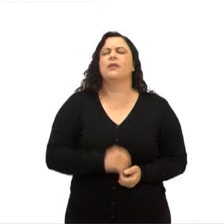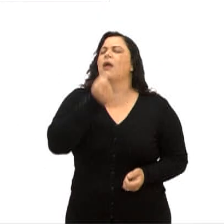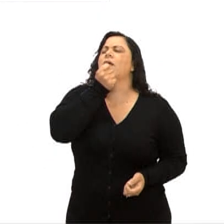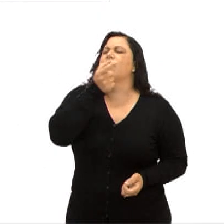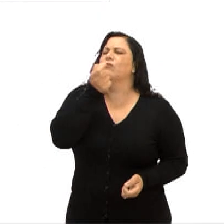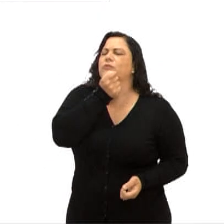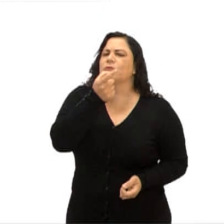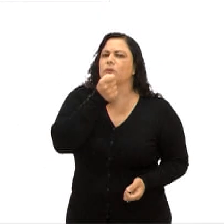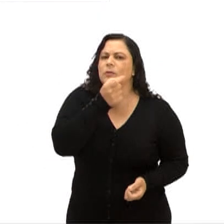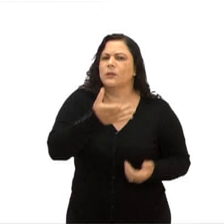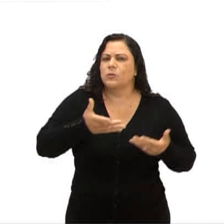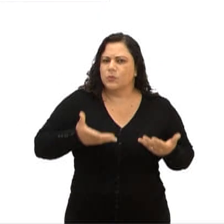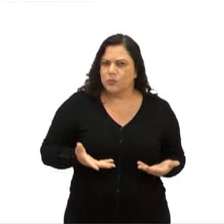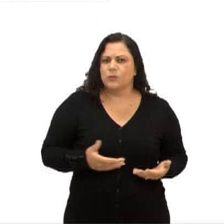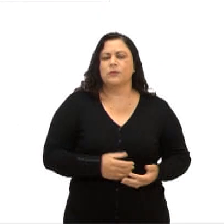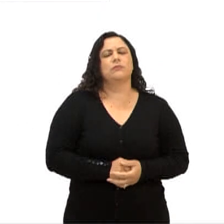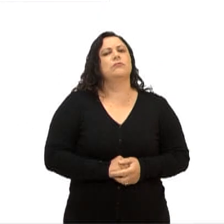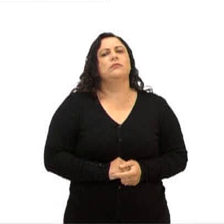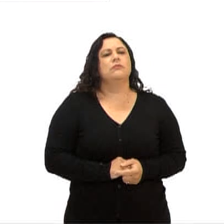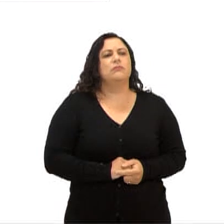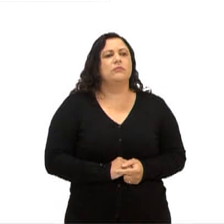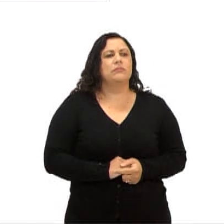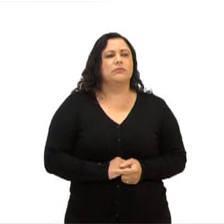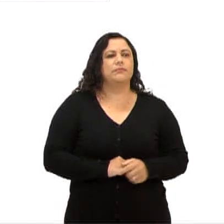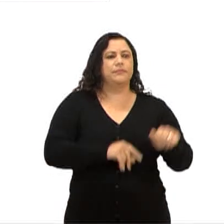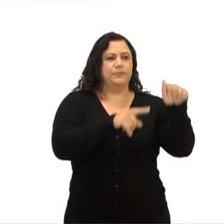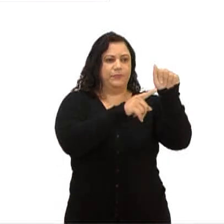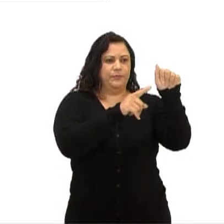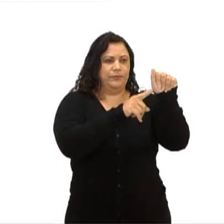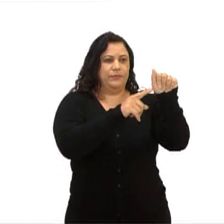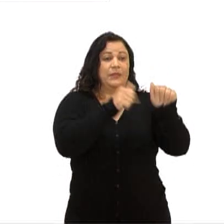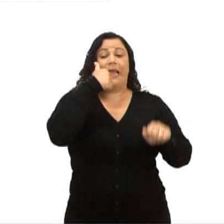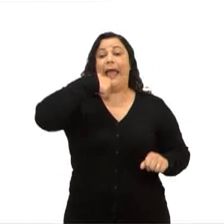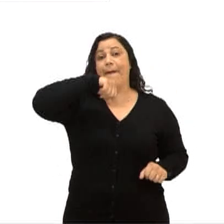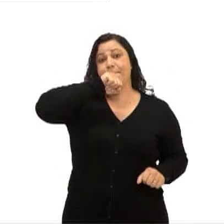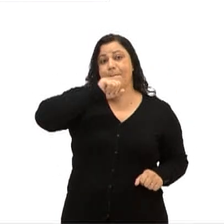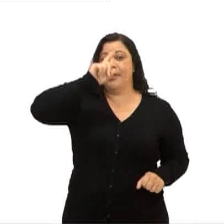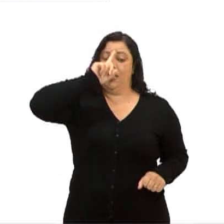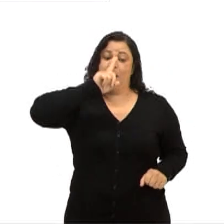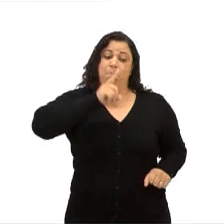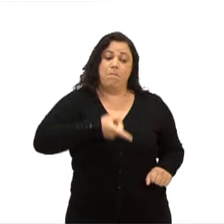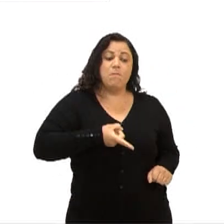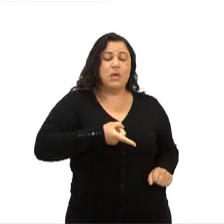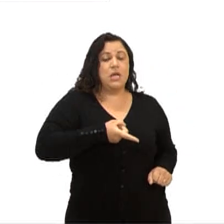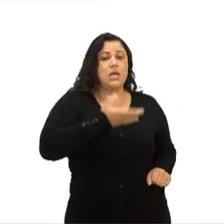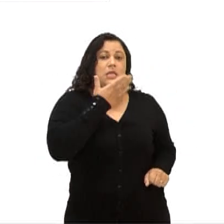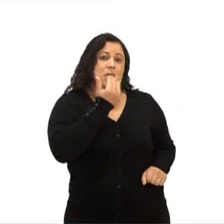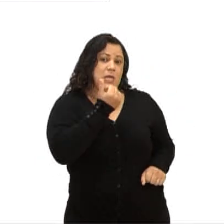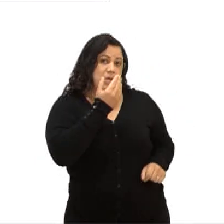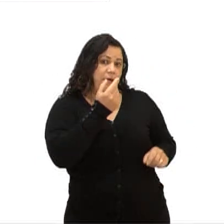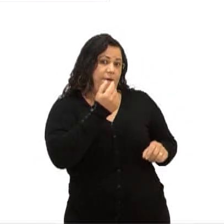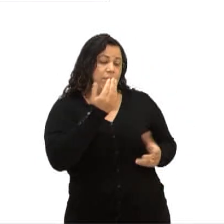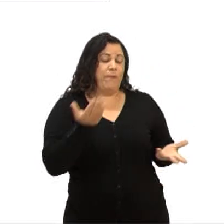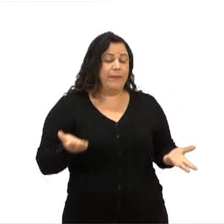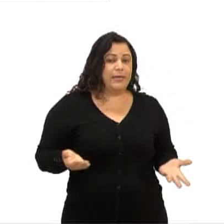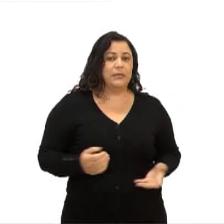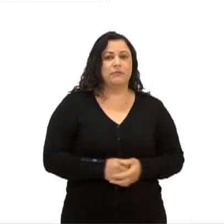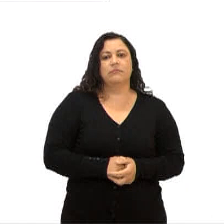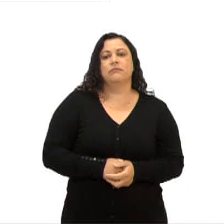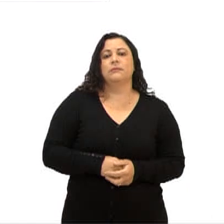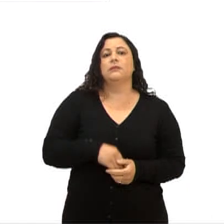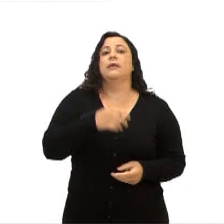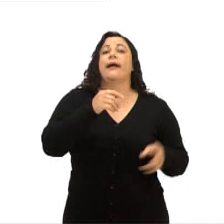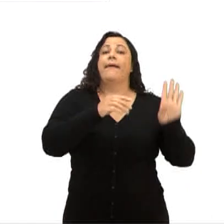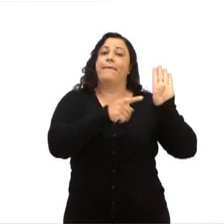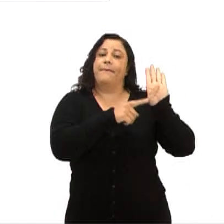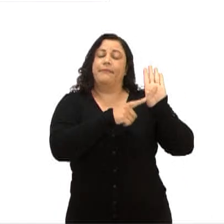tirinha aqui? Eu quero que vocês observem. A. Quando a mãe manda fazer um lanche. B. Quando o menino para de